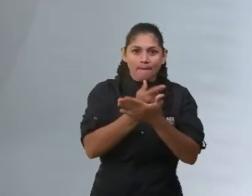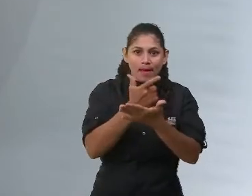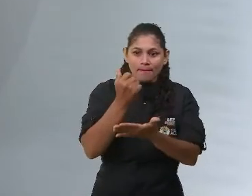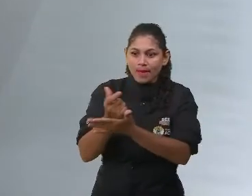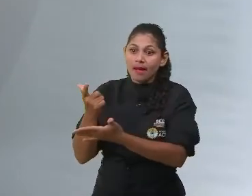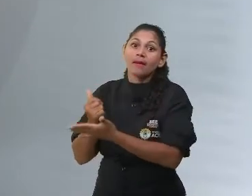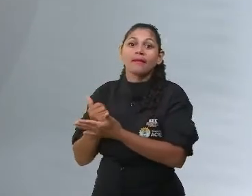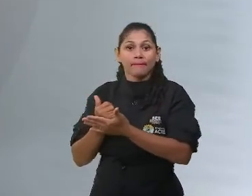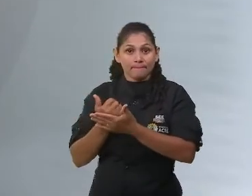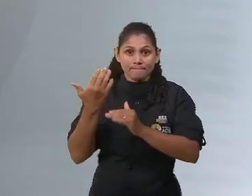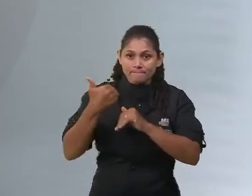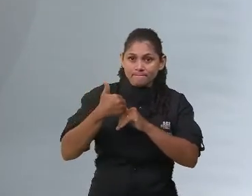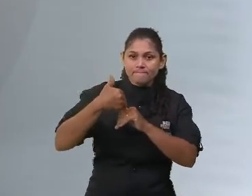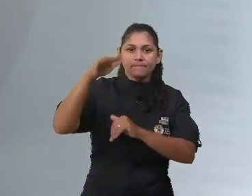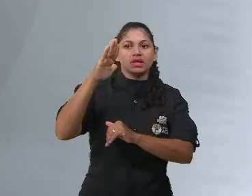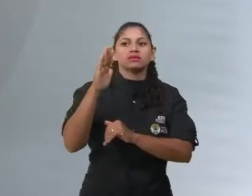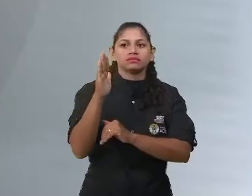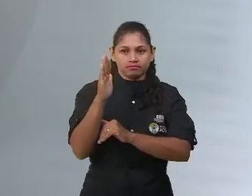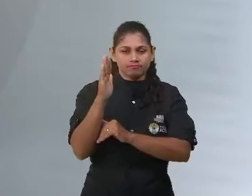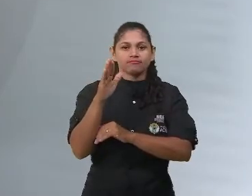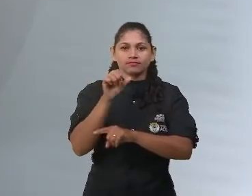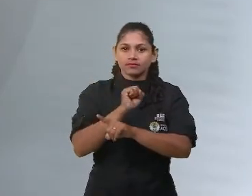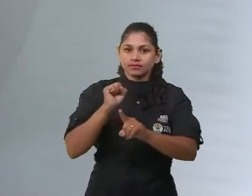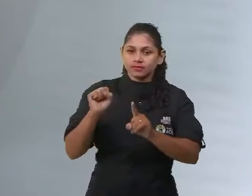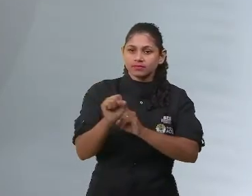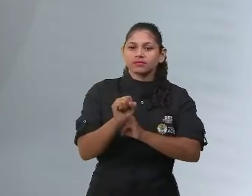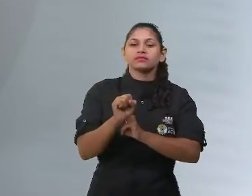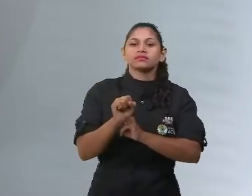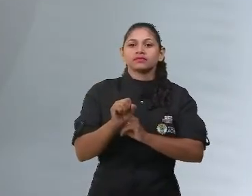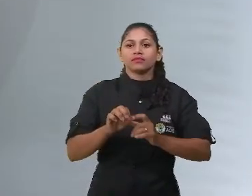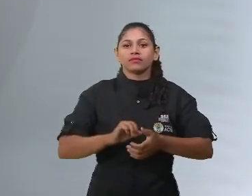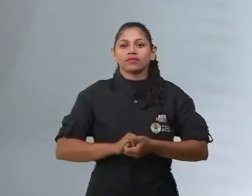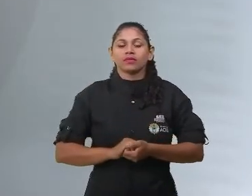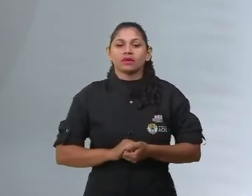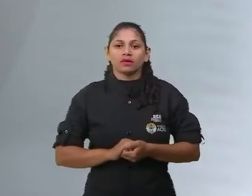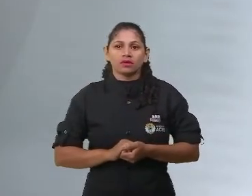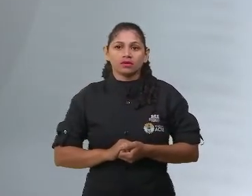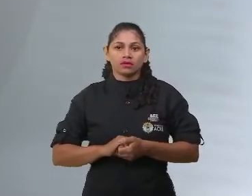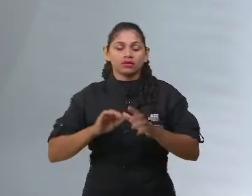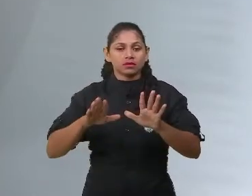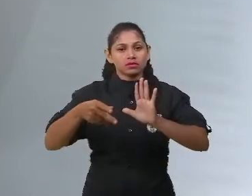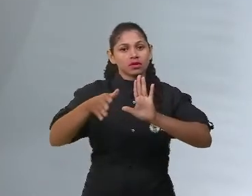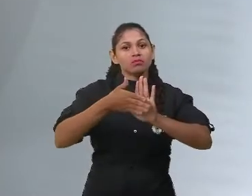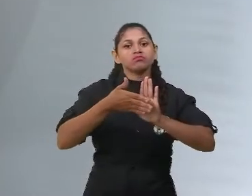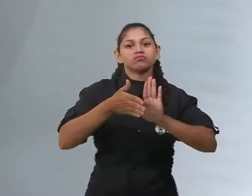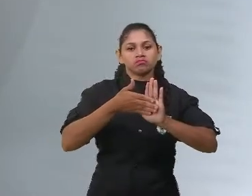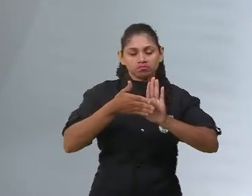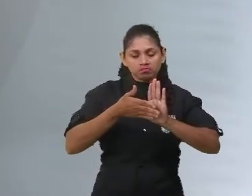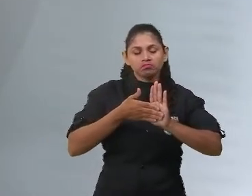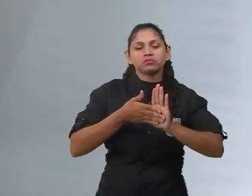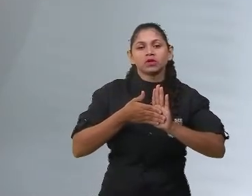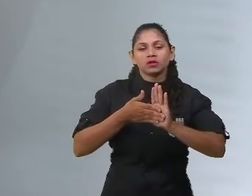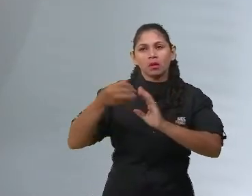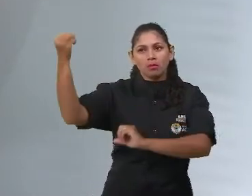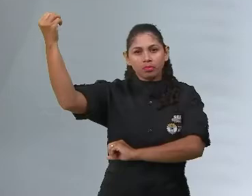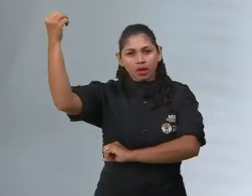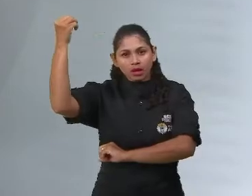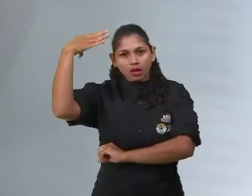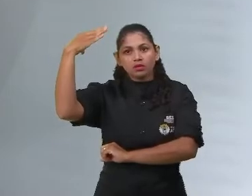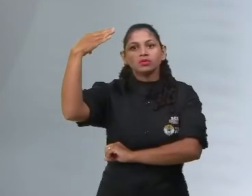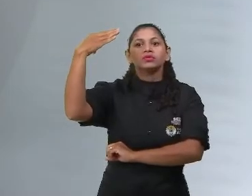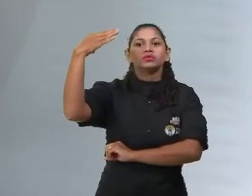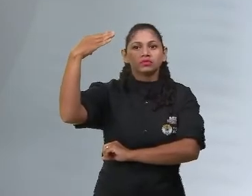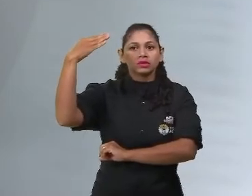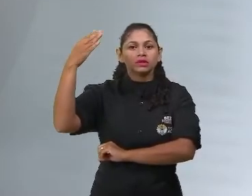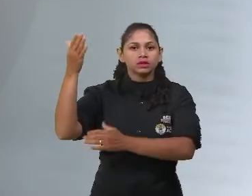que deveria reger a sociedade, segundo Adam Smith. Então, essa é a proposta feita pelo iluminista Adam Smith